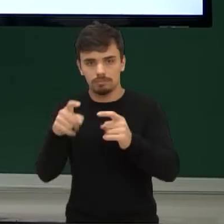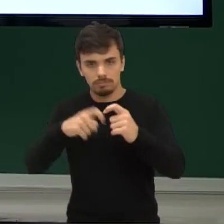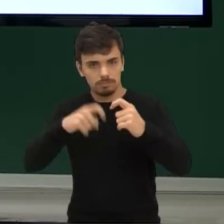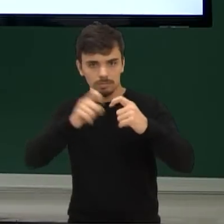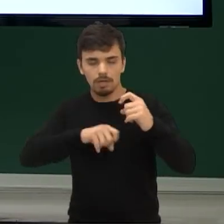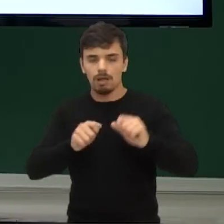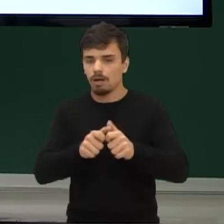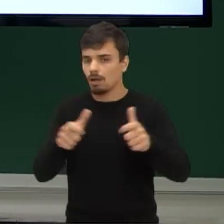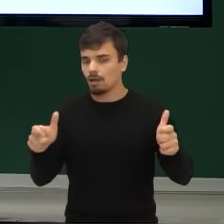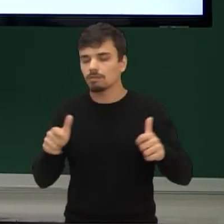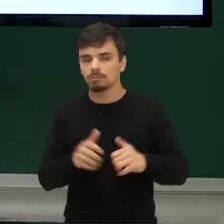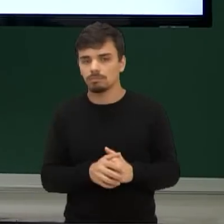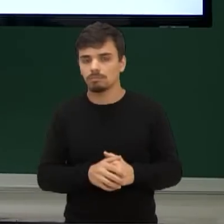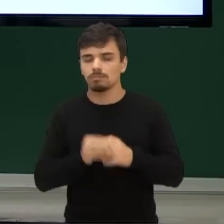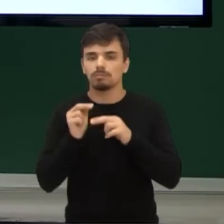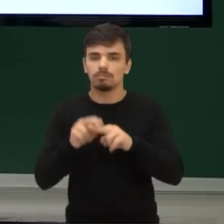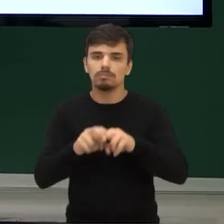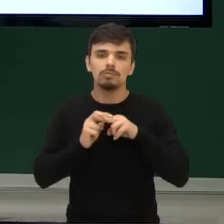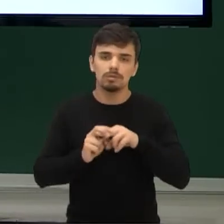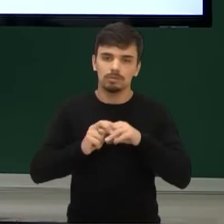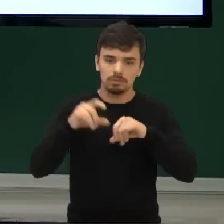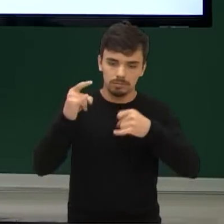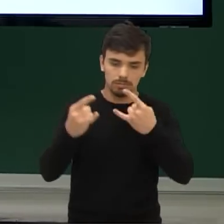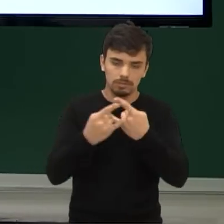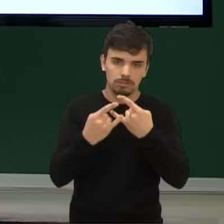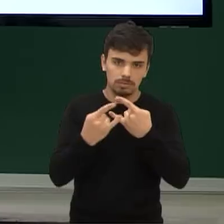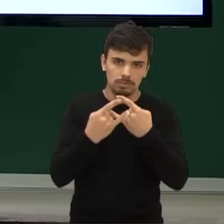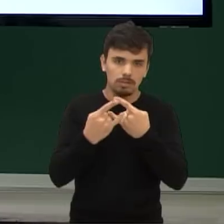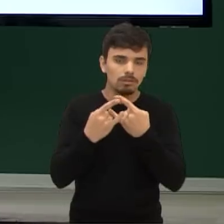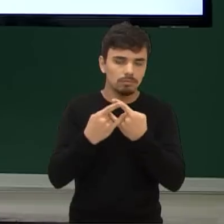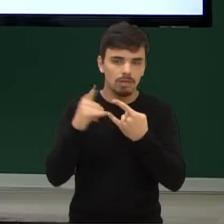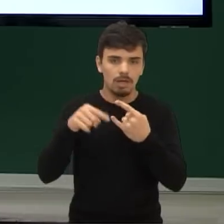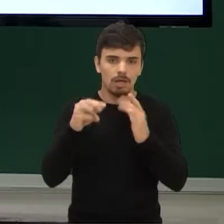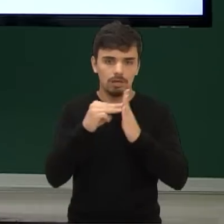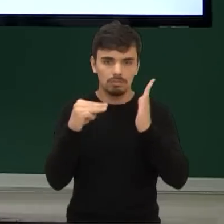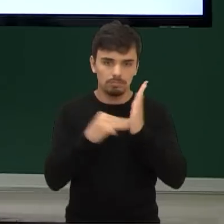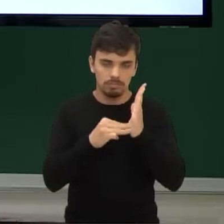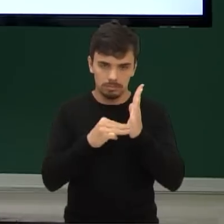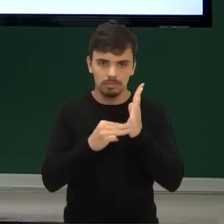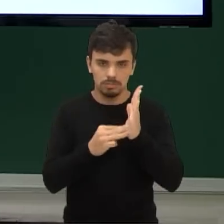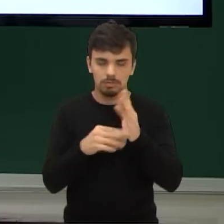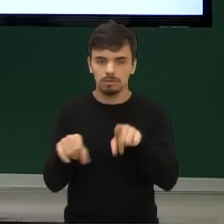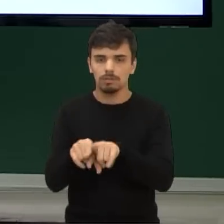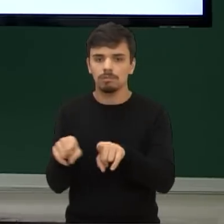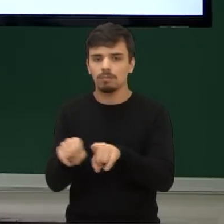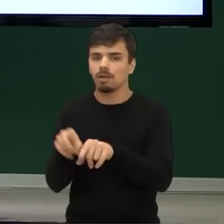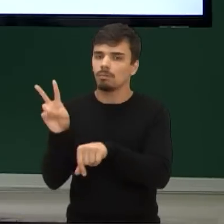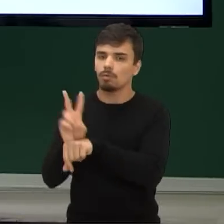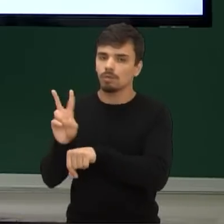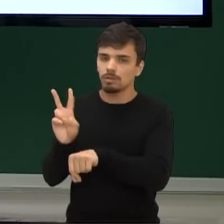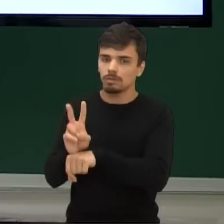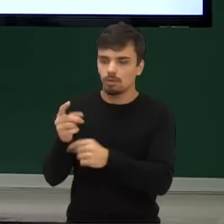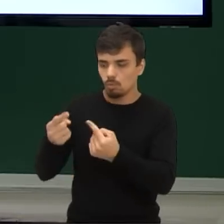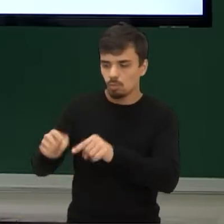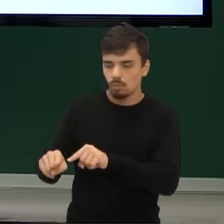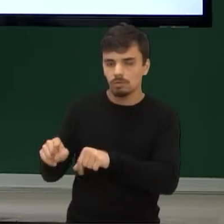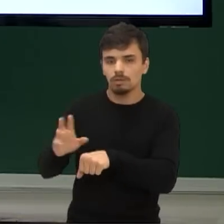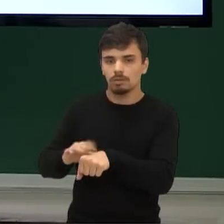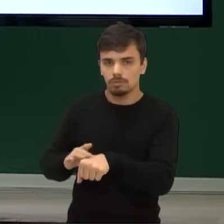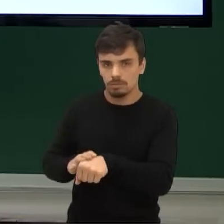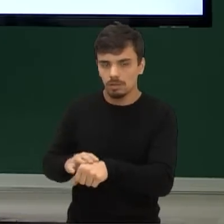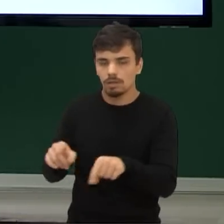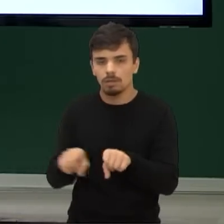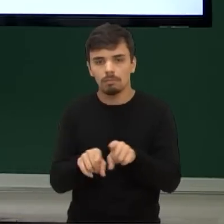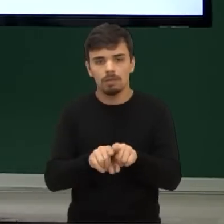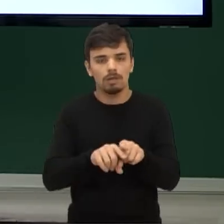muito grande. Então, as camisinhas são métodos, né, que além de proteger contra doenças, também